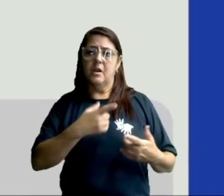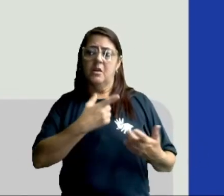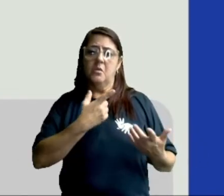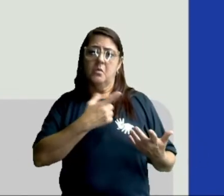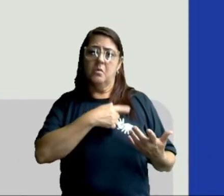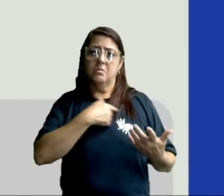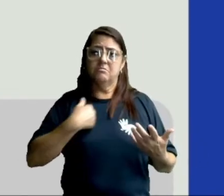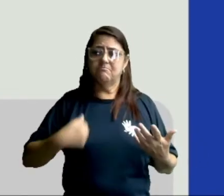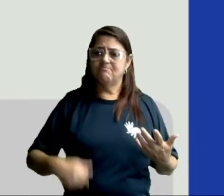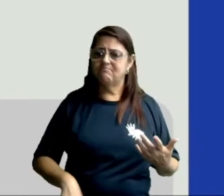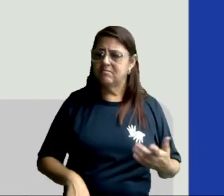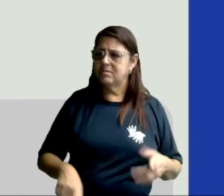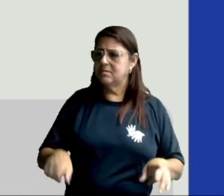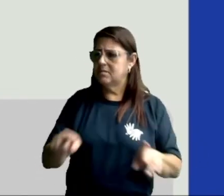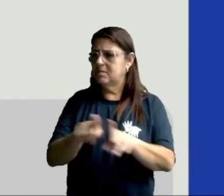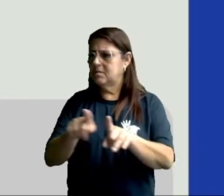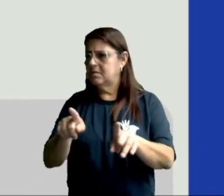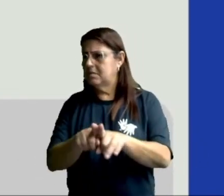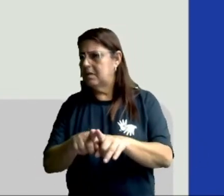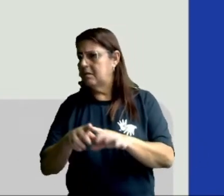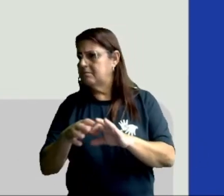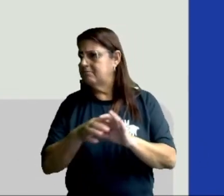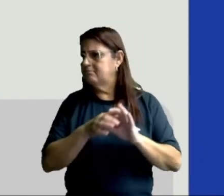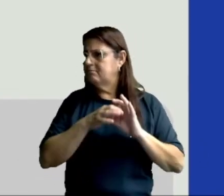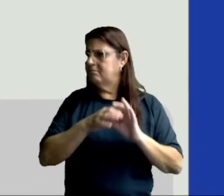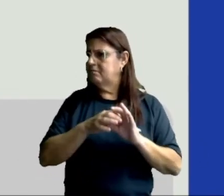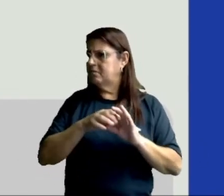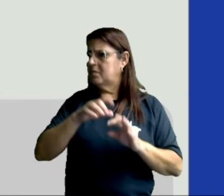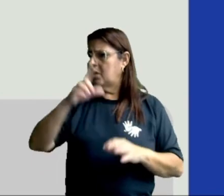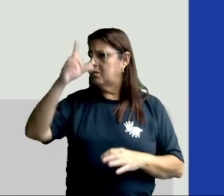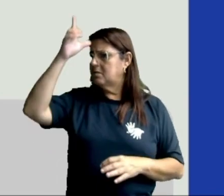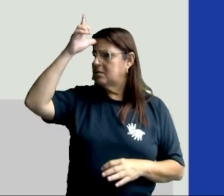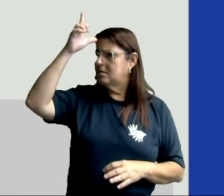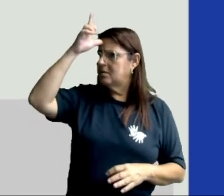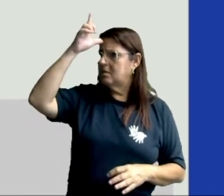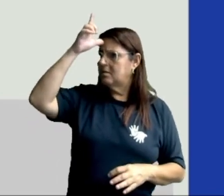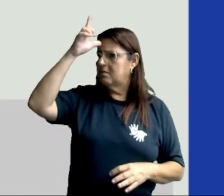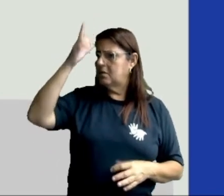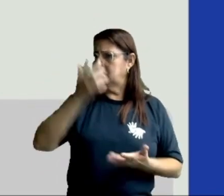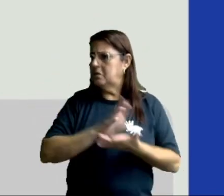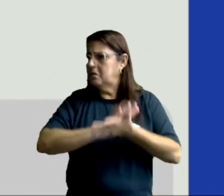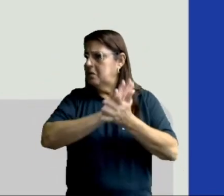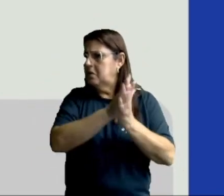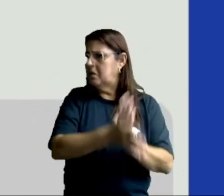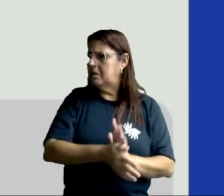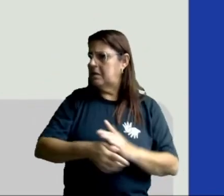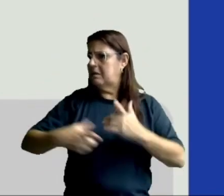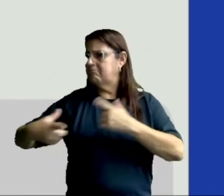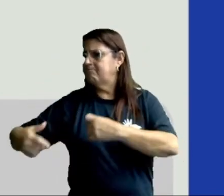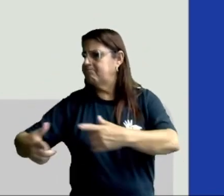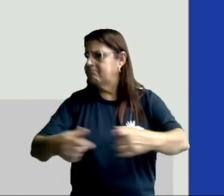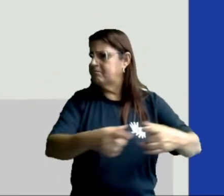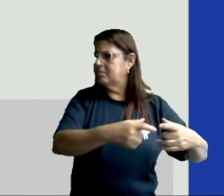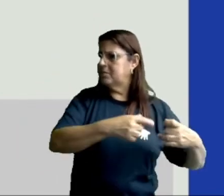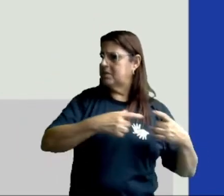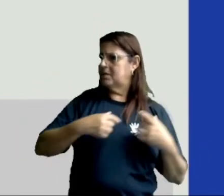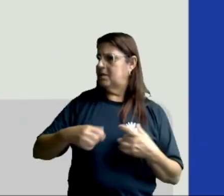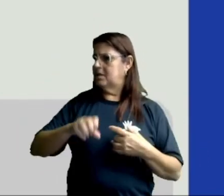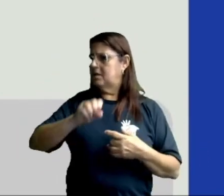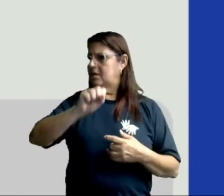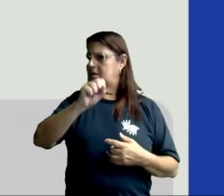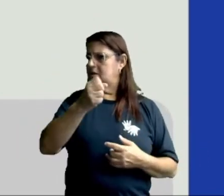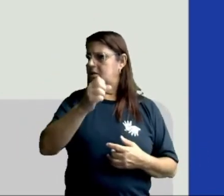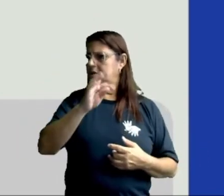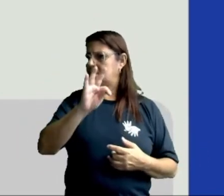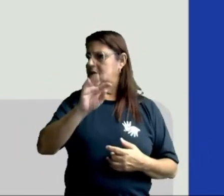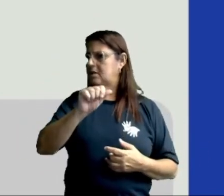alemães são derrotados na Batalha de Stalingrado lá na União Soviética, e em El